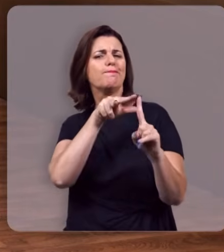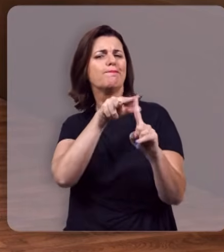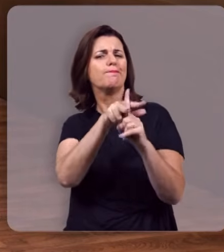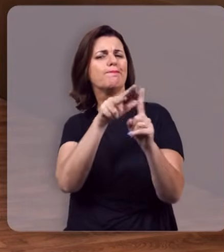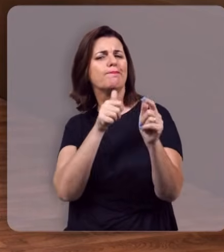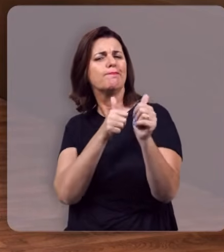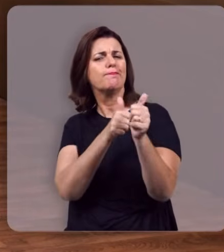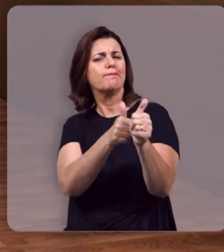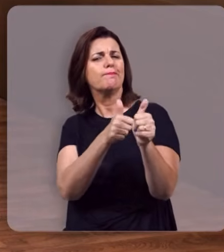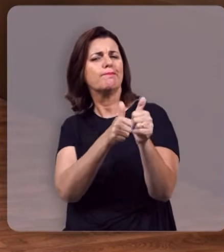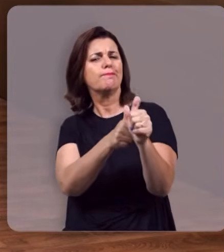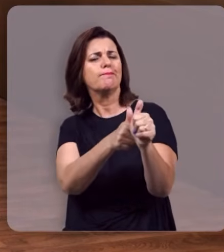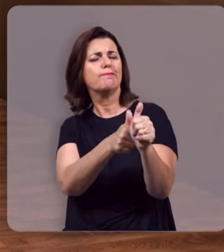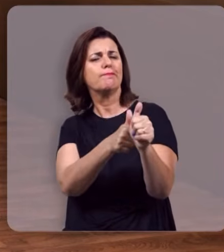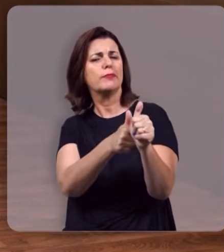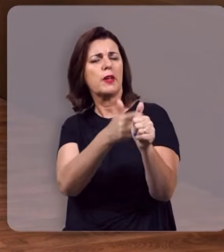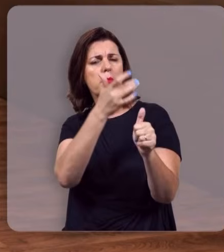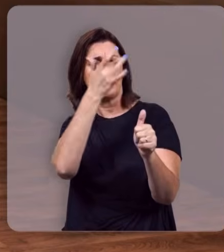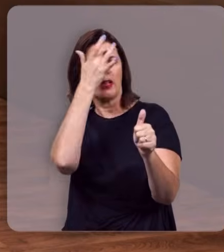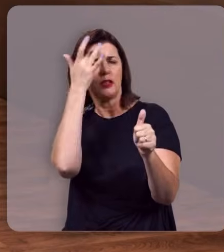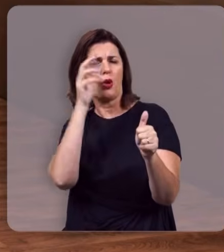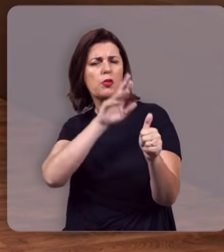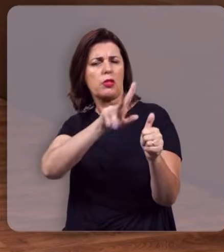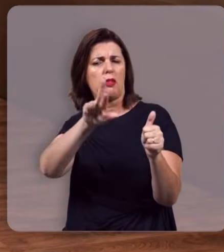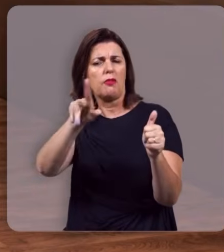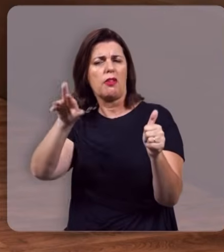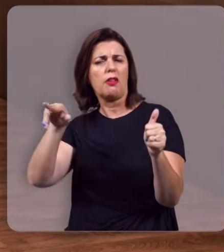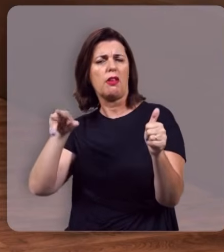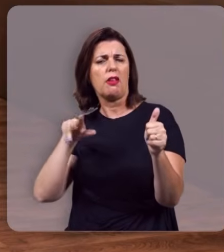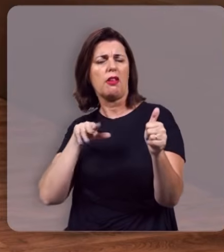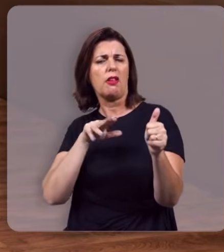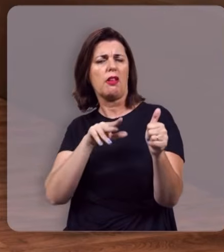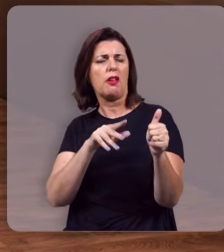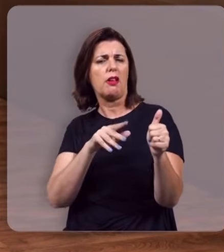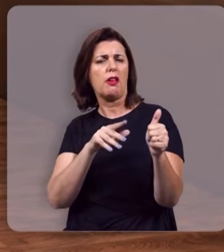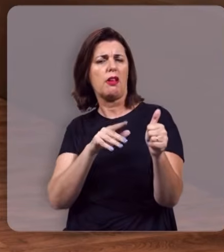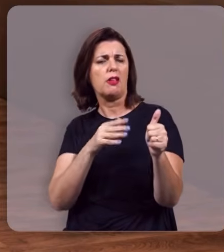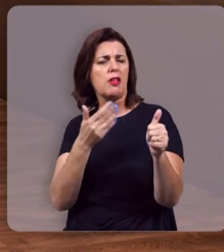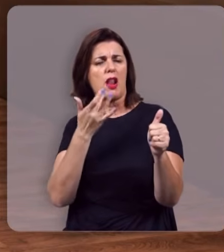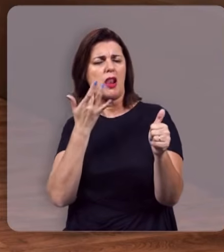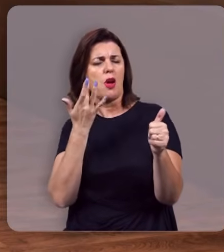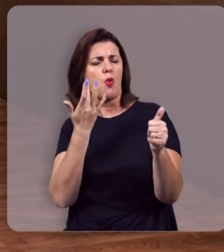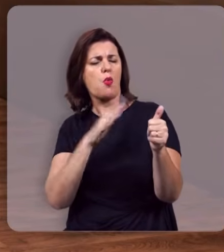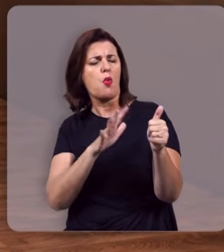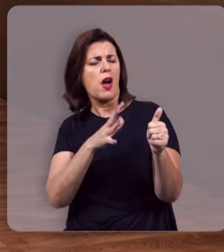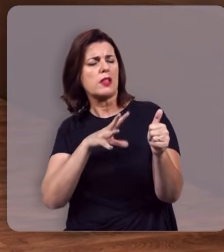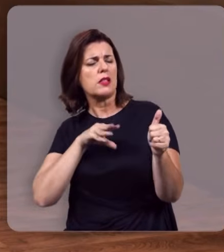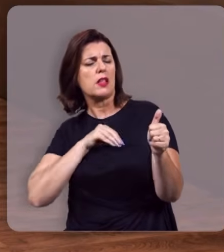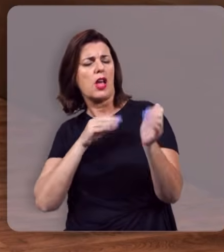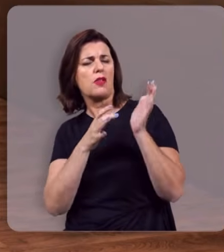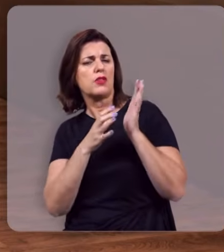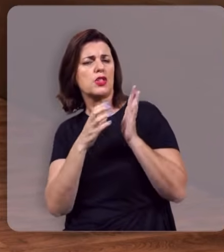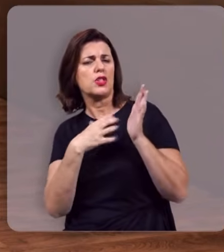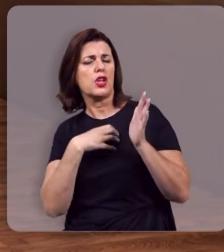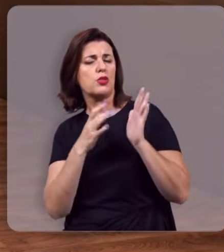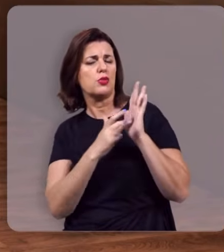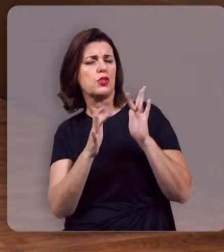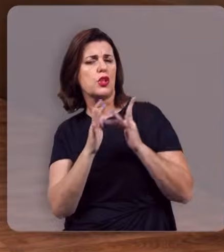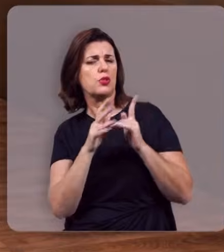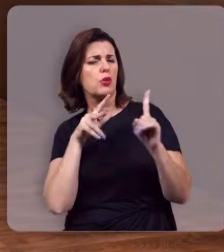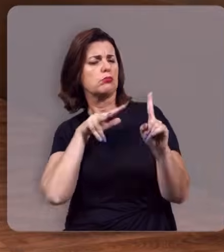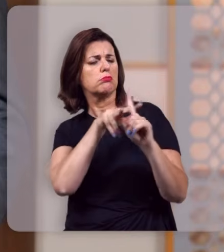pelos fariseus, pelos saduceus, pelos escribas, pelos